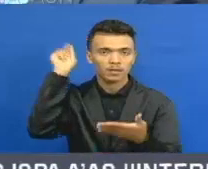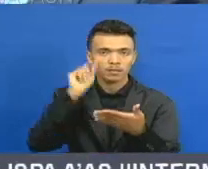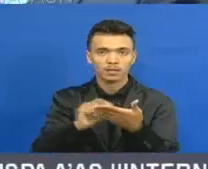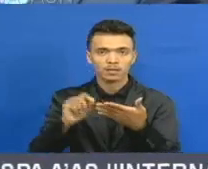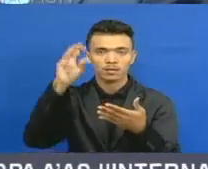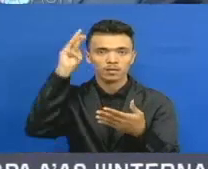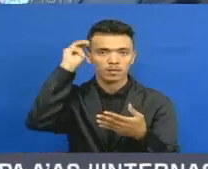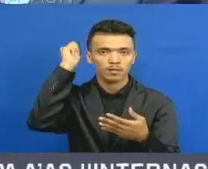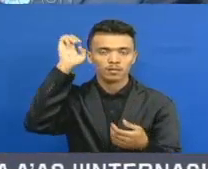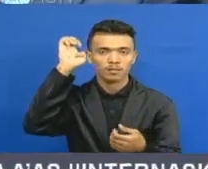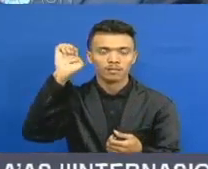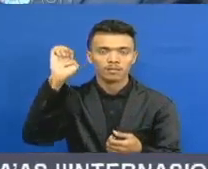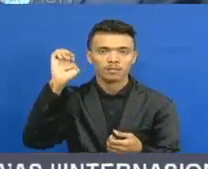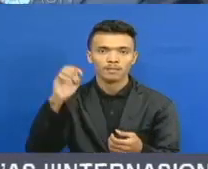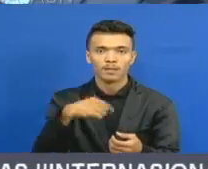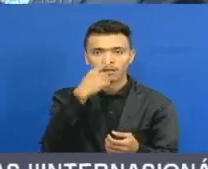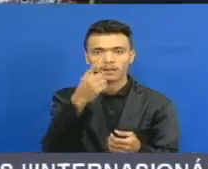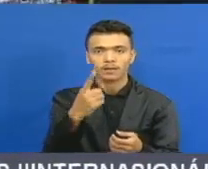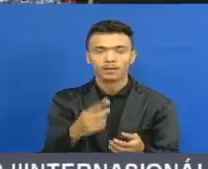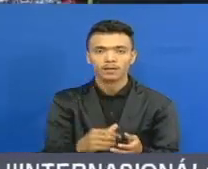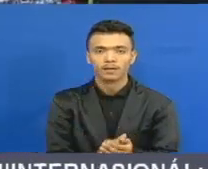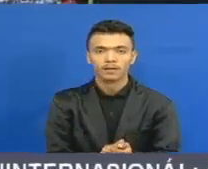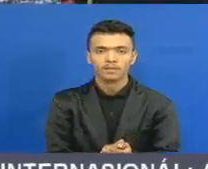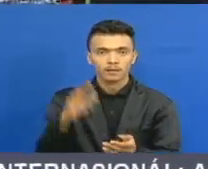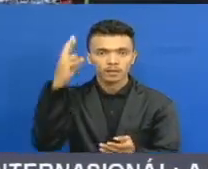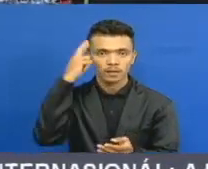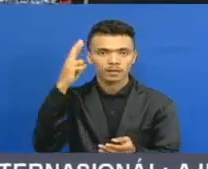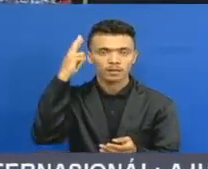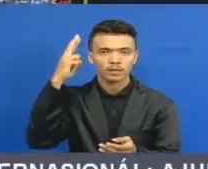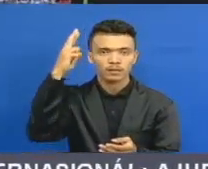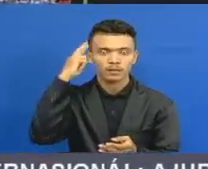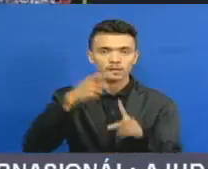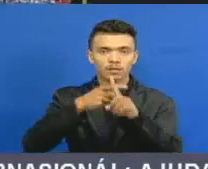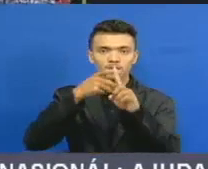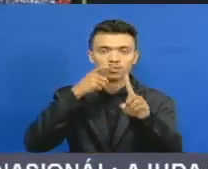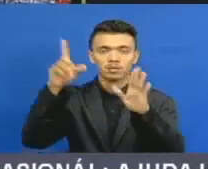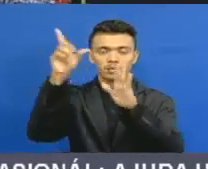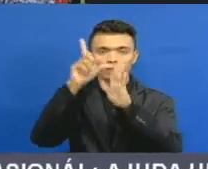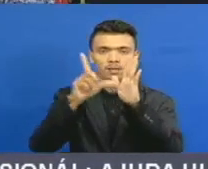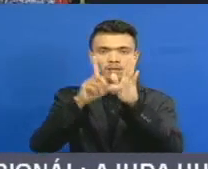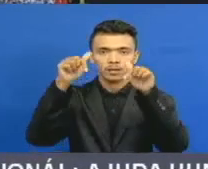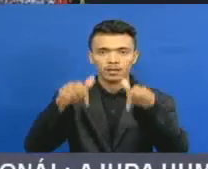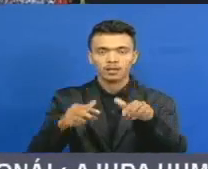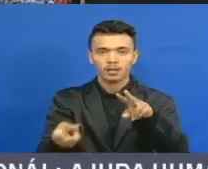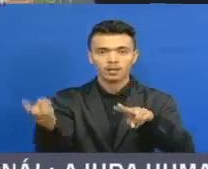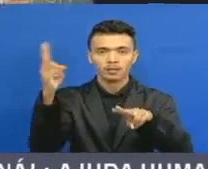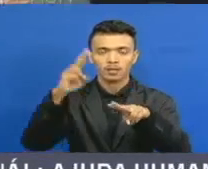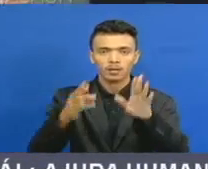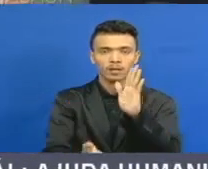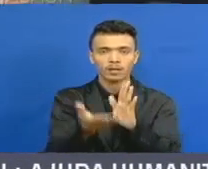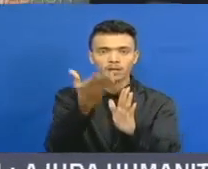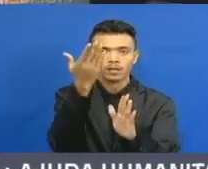estatal Miguel Pereira de Carvalho confirma razão Fundamental e alteração é